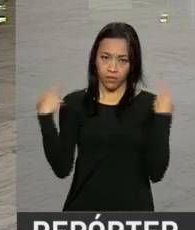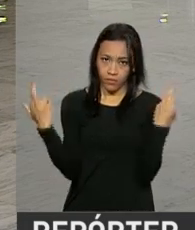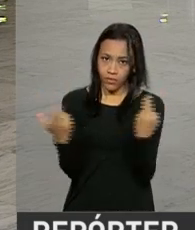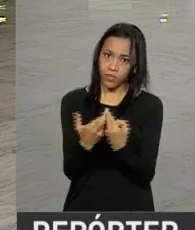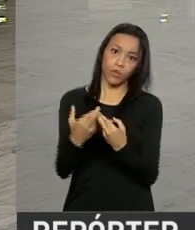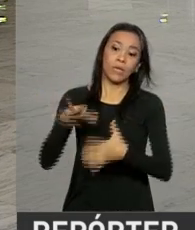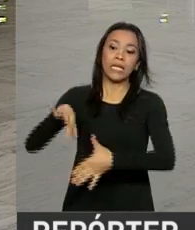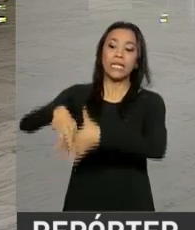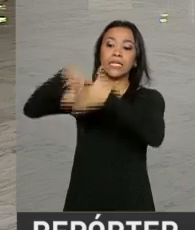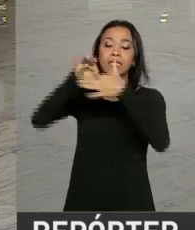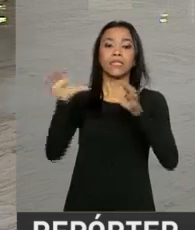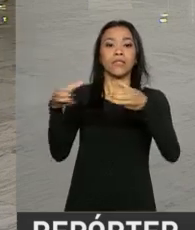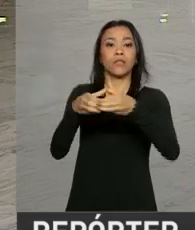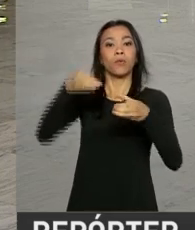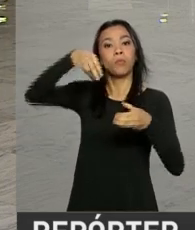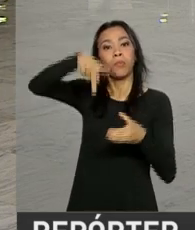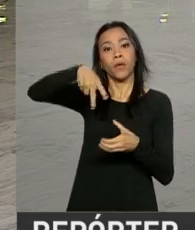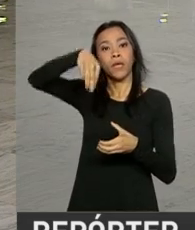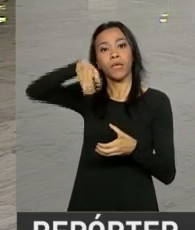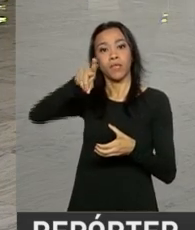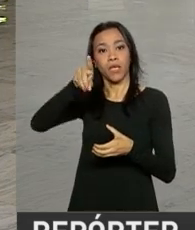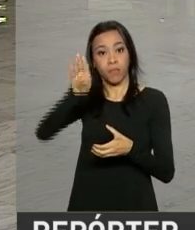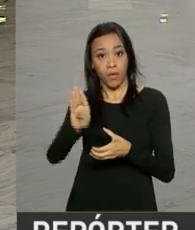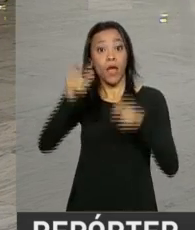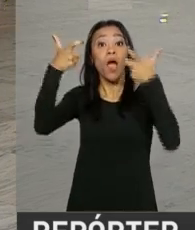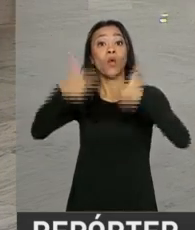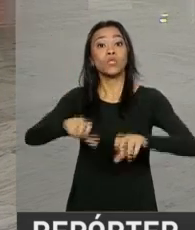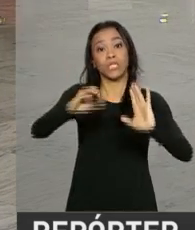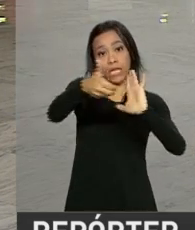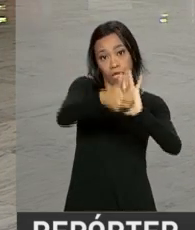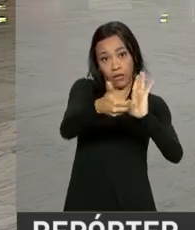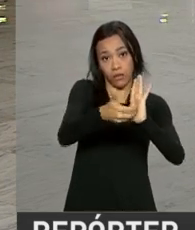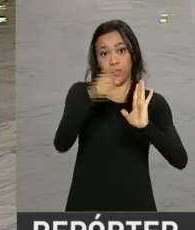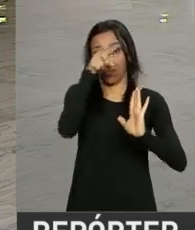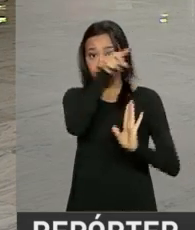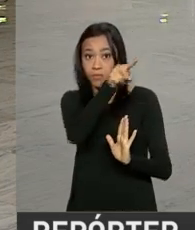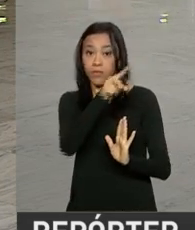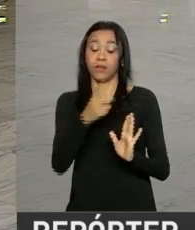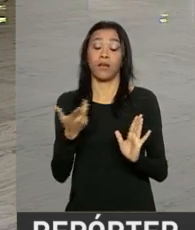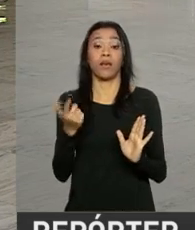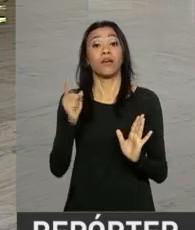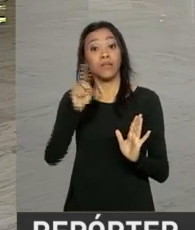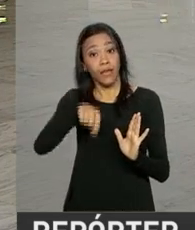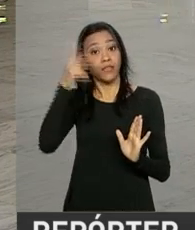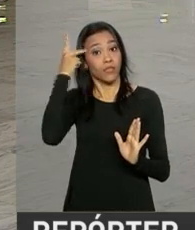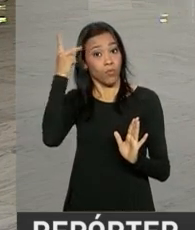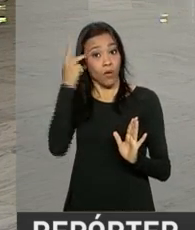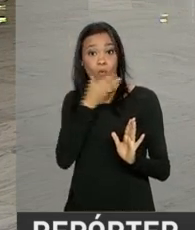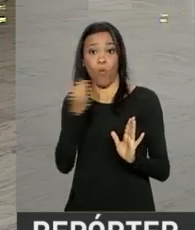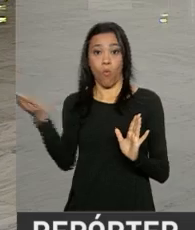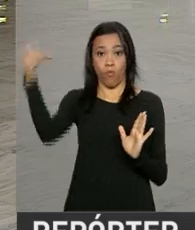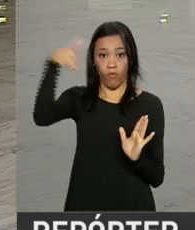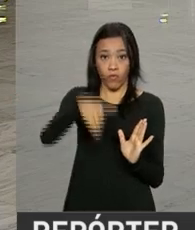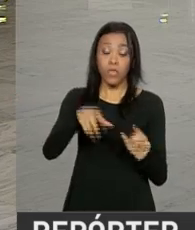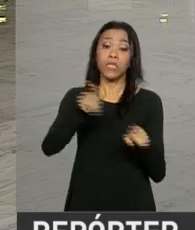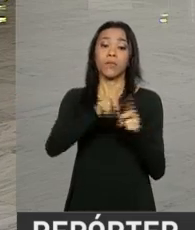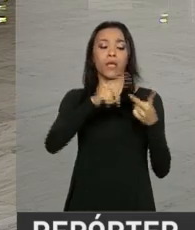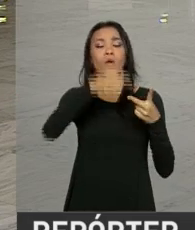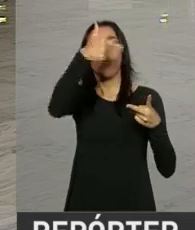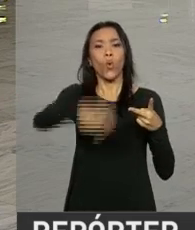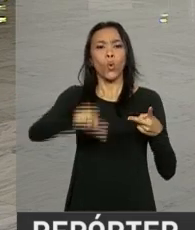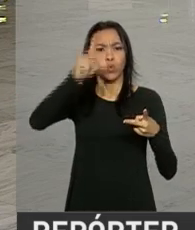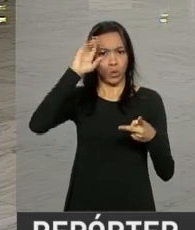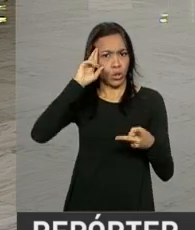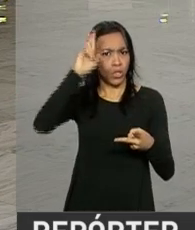com o líder do PMDB na Câmara dos Deputados, deputado Baleia Rossi, do PMDB de São Paulo, e também com o diretor do Hospital